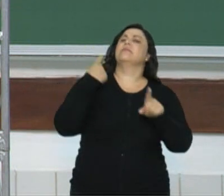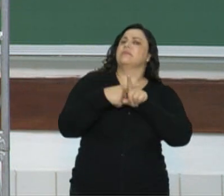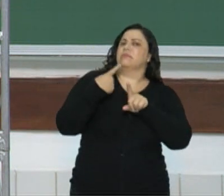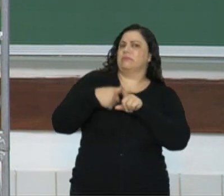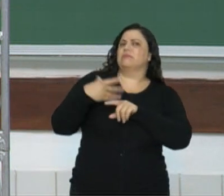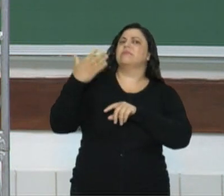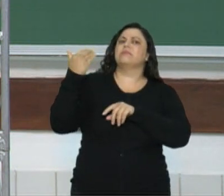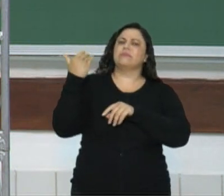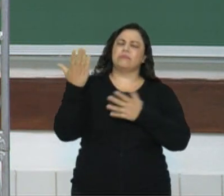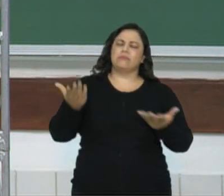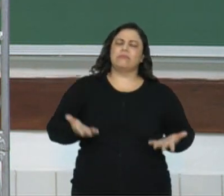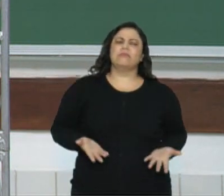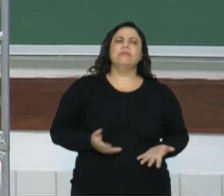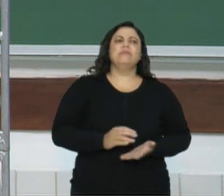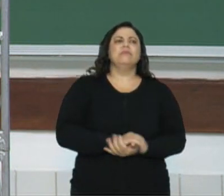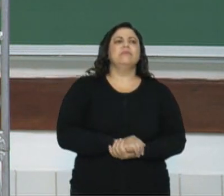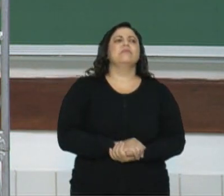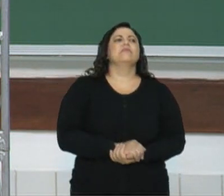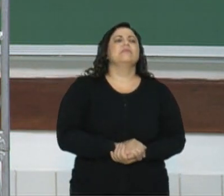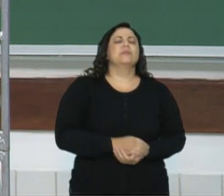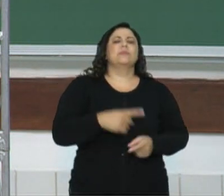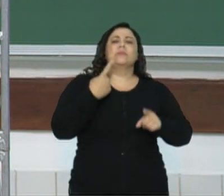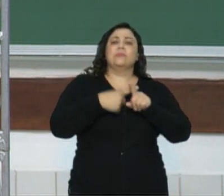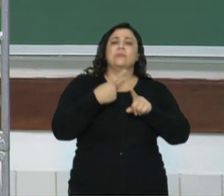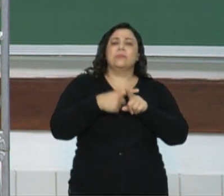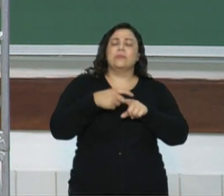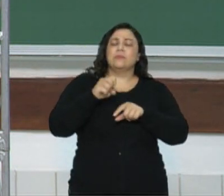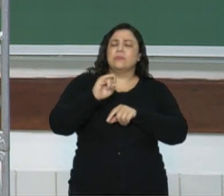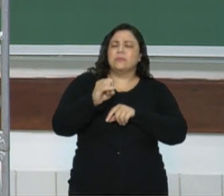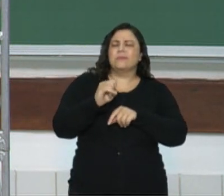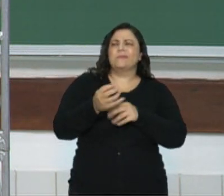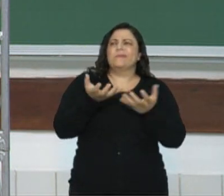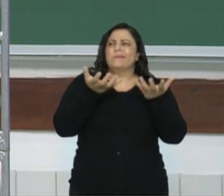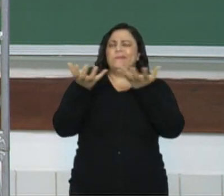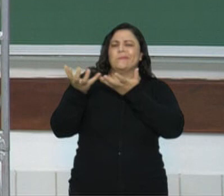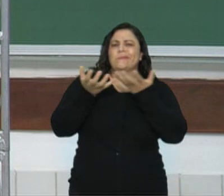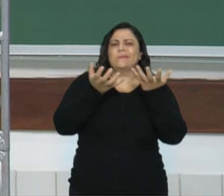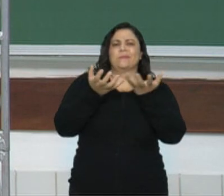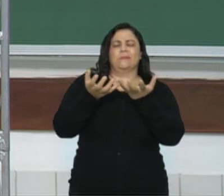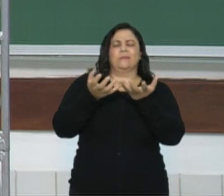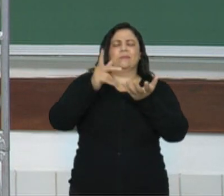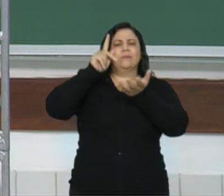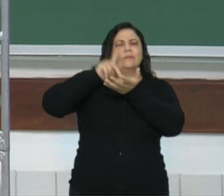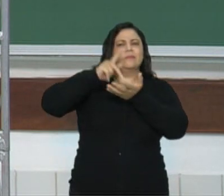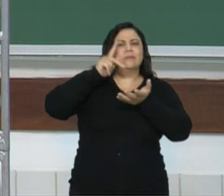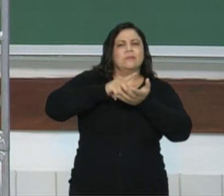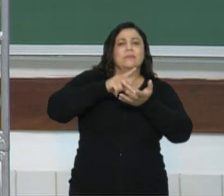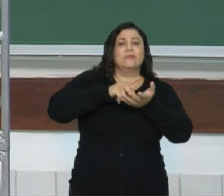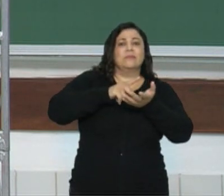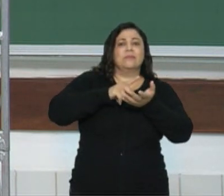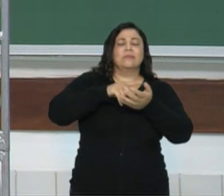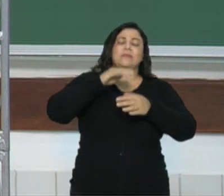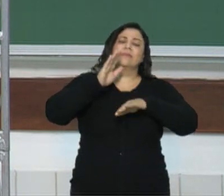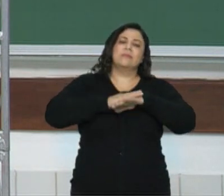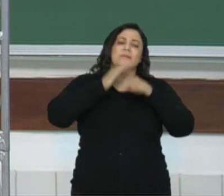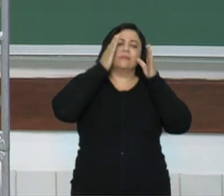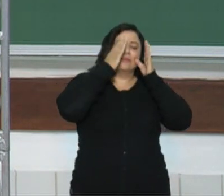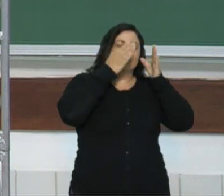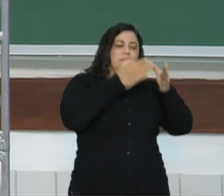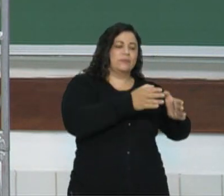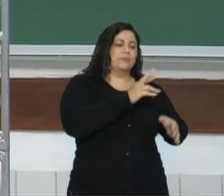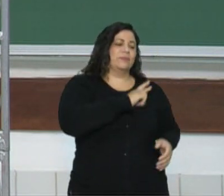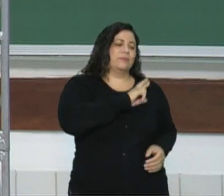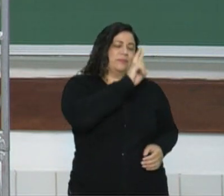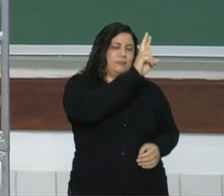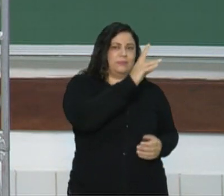então. Pois se buscava uma verdade absoluta, mas uma verdade mais religiosa. E aqui